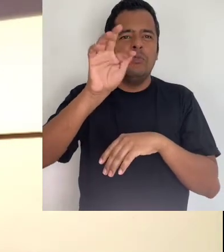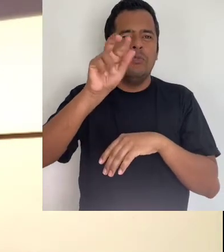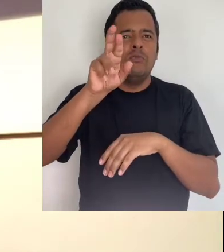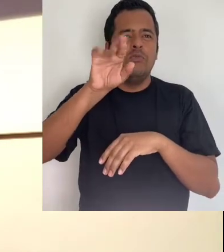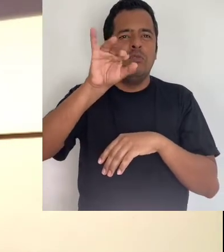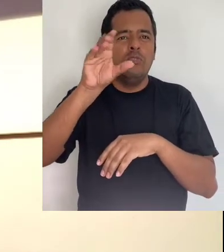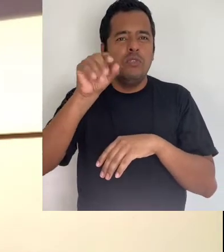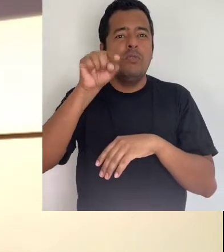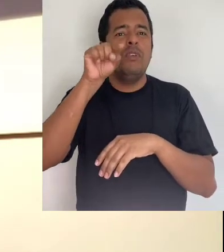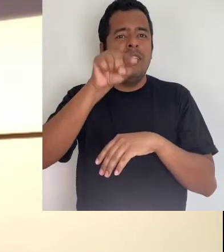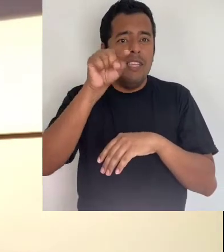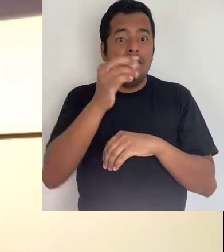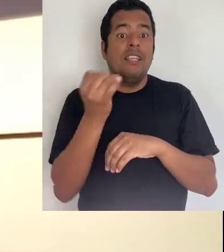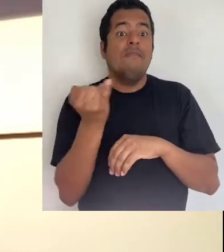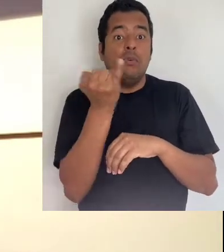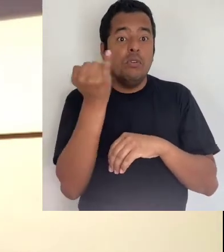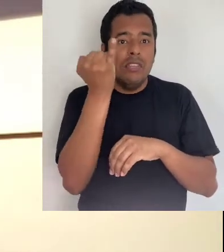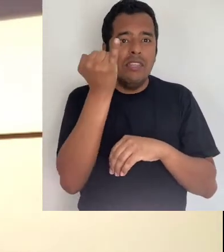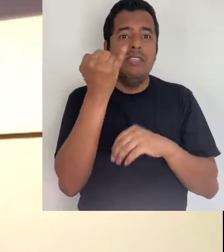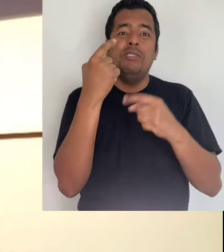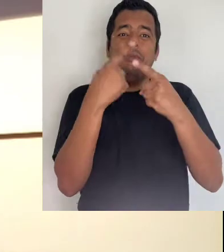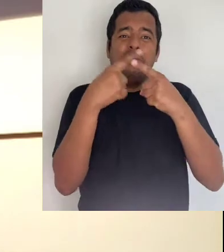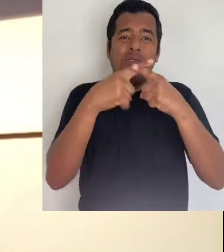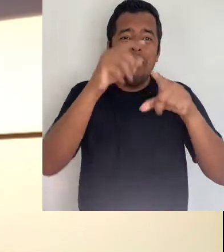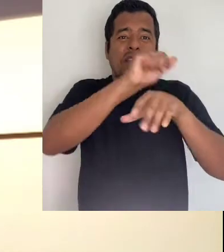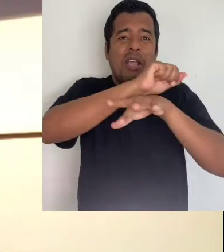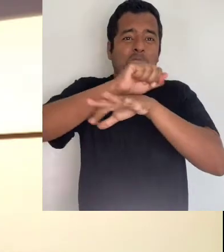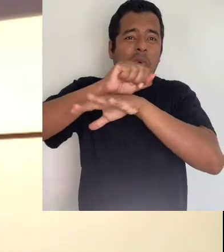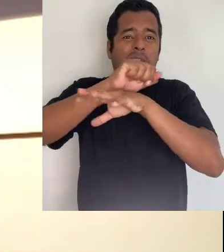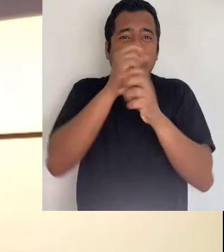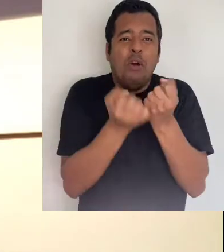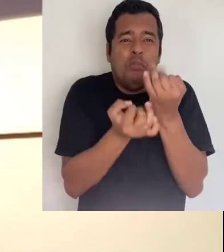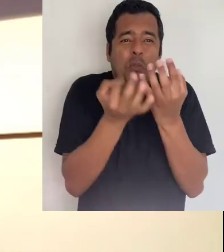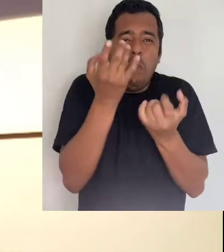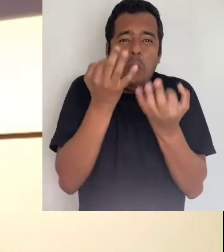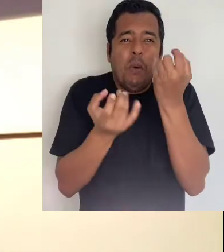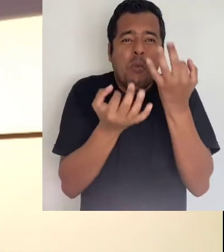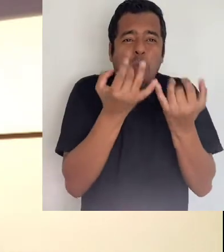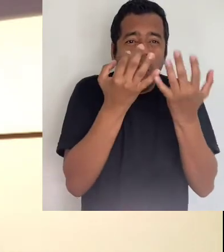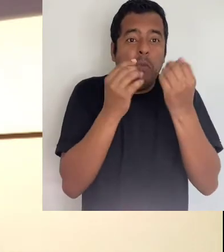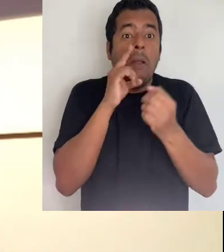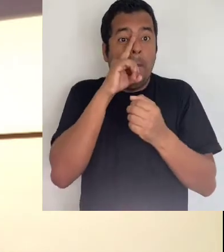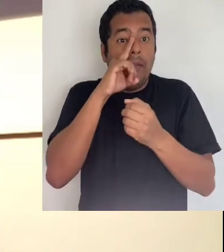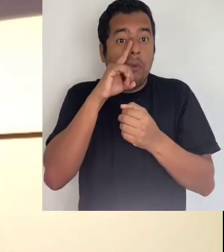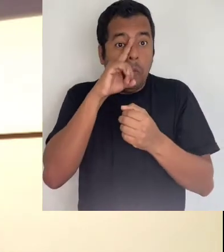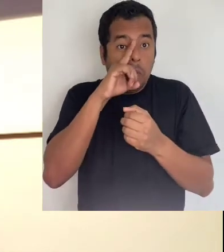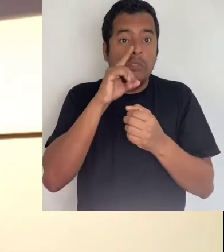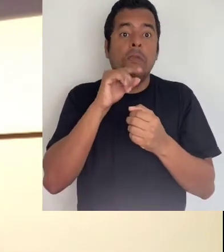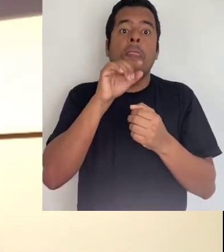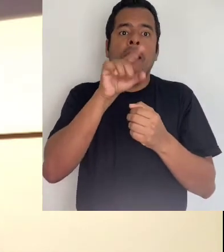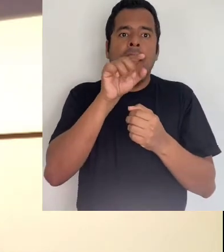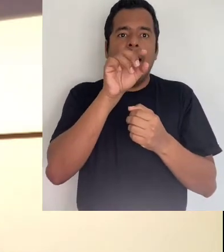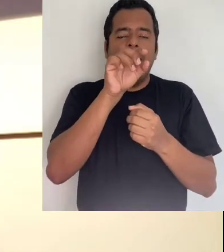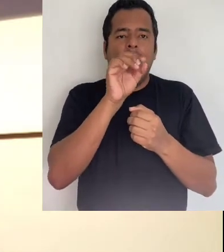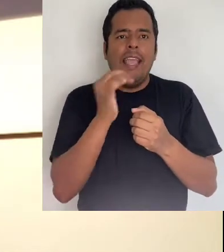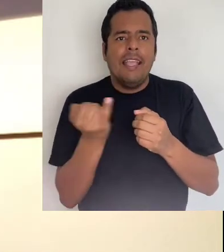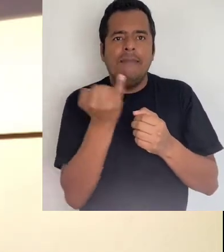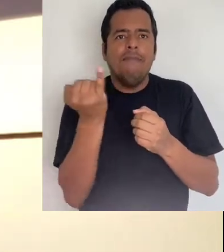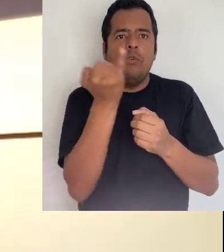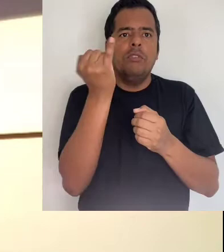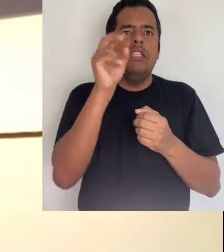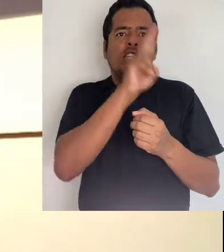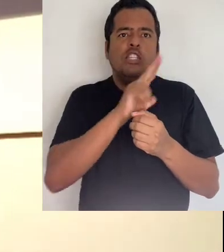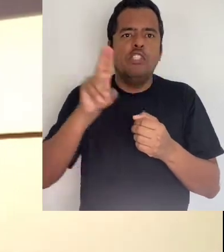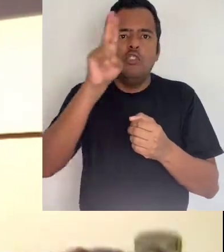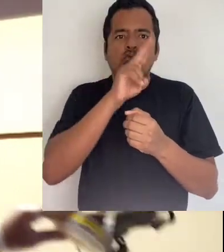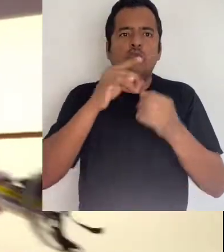ácido sulfúrico é interessante e importante por ser um ácido fumegante, né? E que libera vapores que são tóxicos. É interessante que a gente